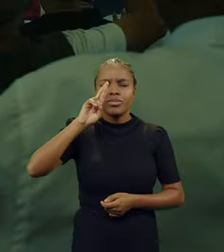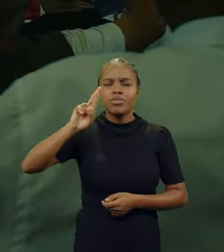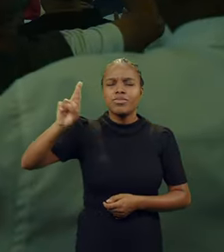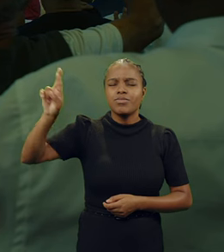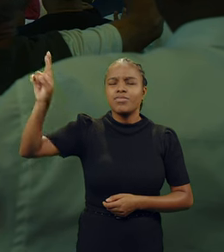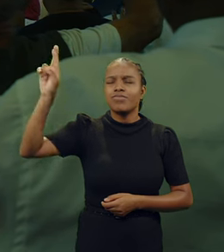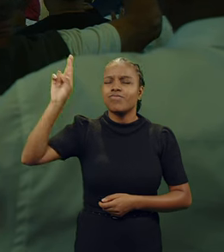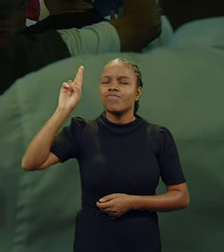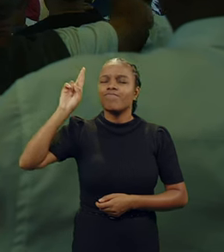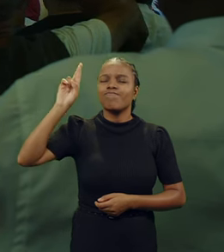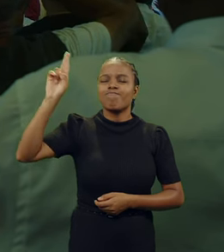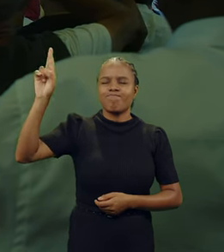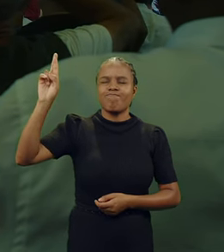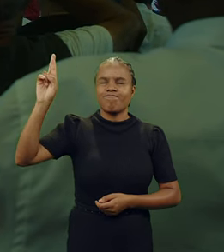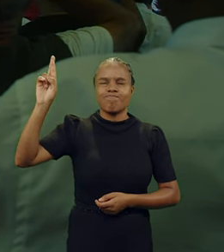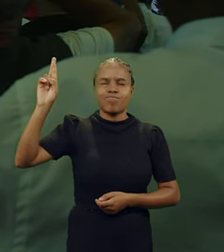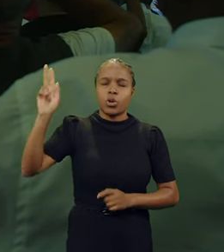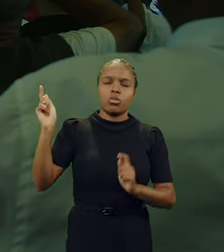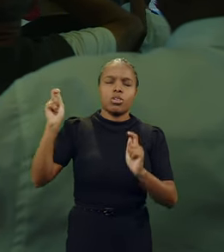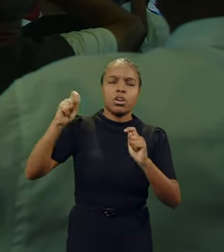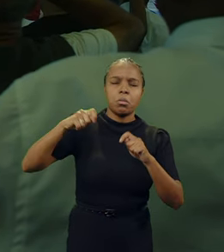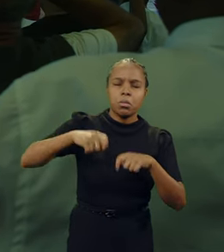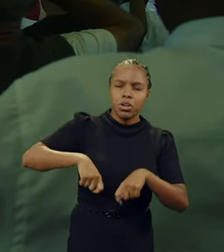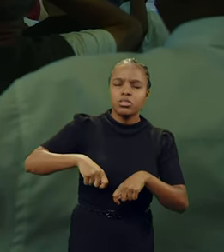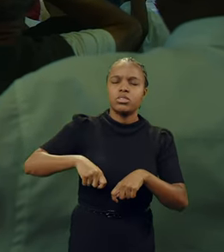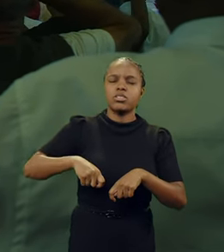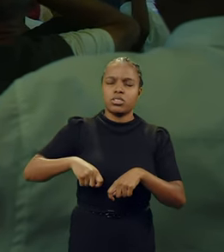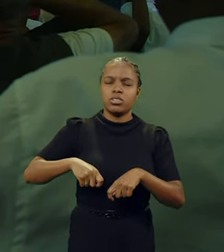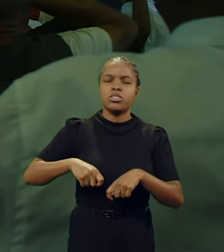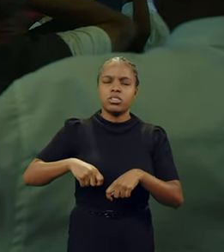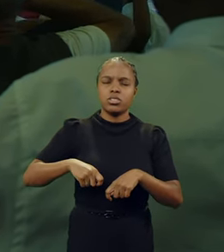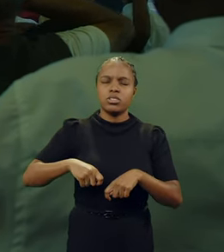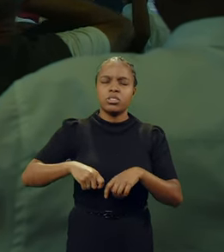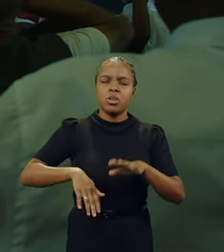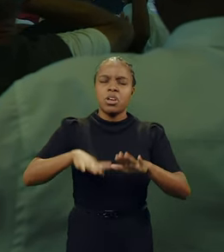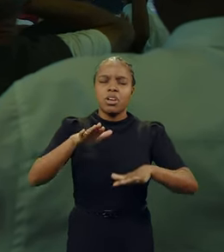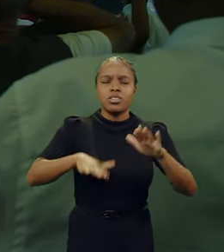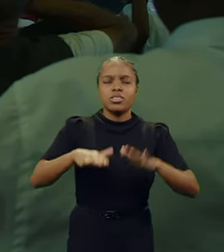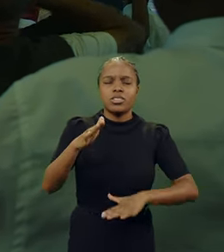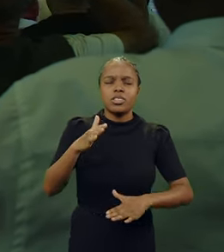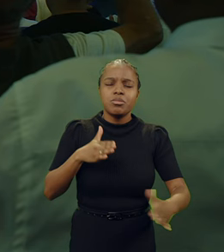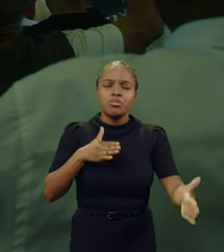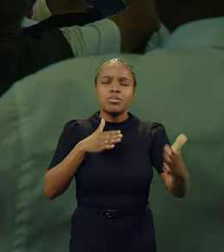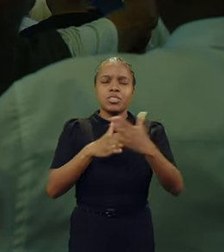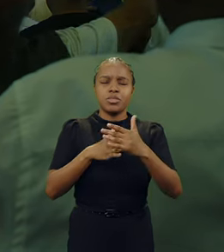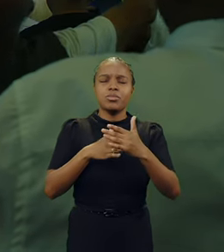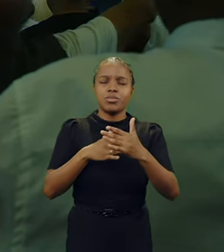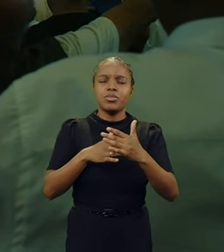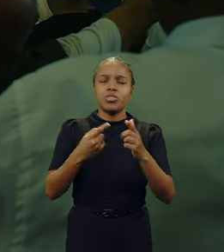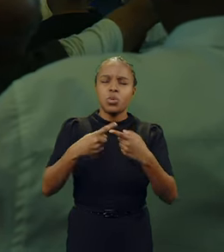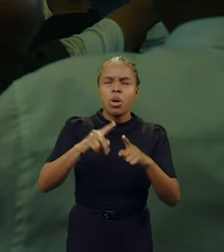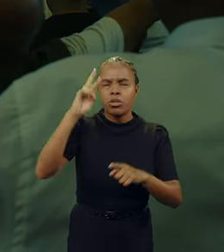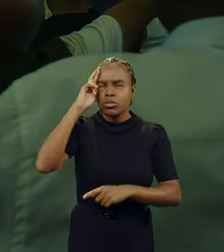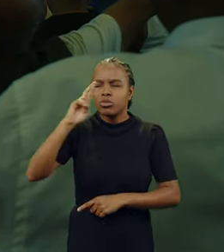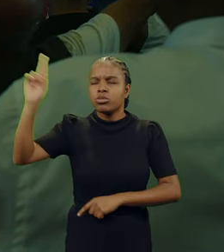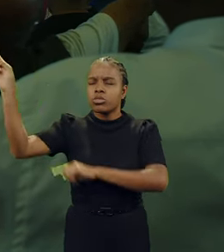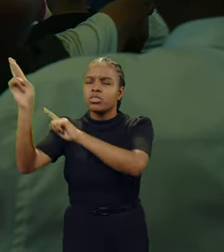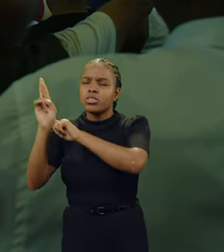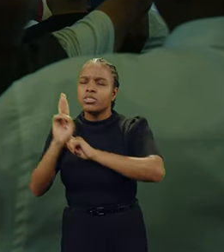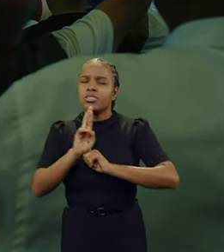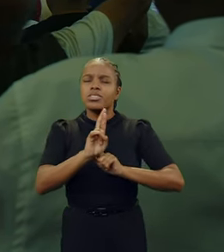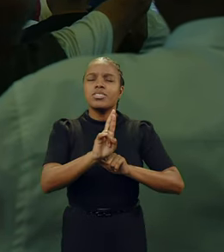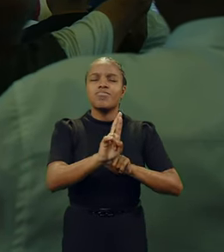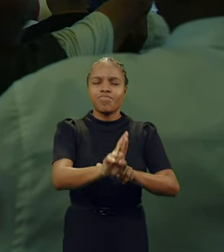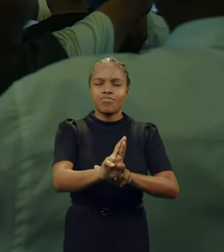das nossas capacidades, atinge os nossos limites, aí aparece o Senhor para